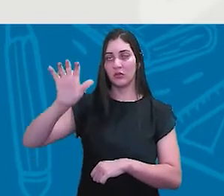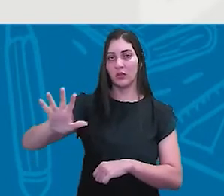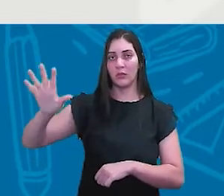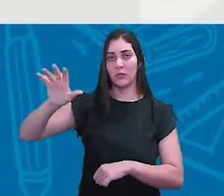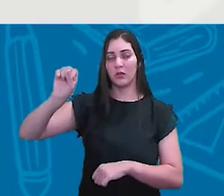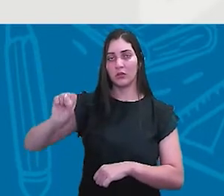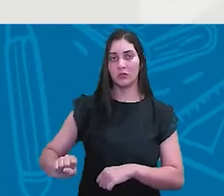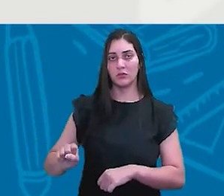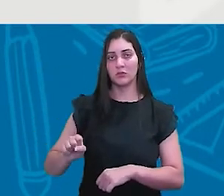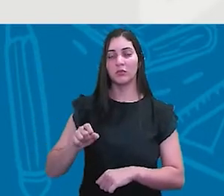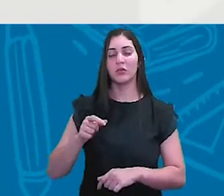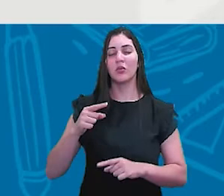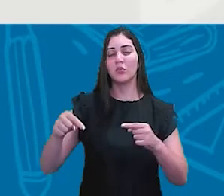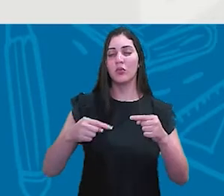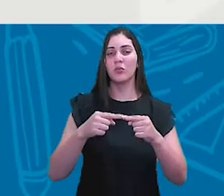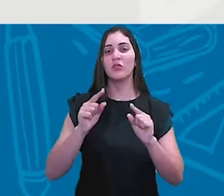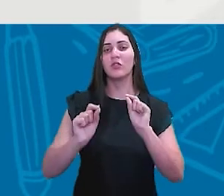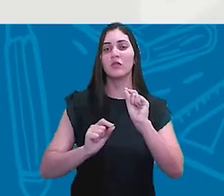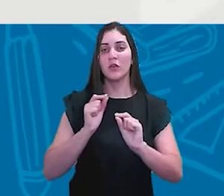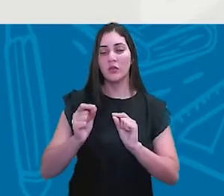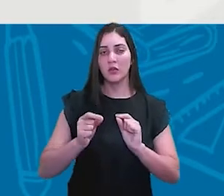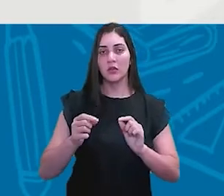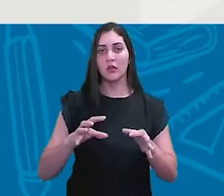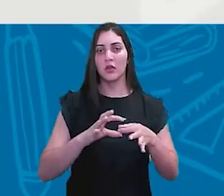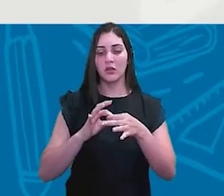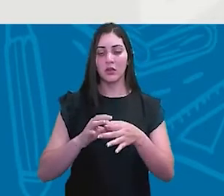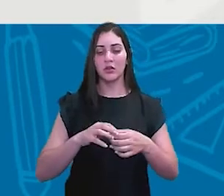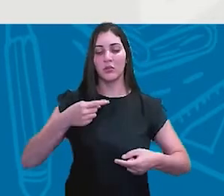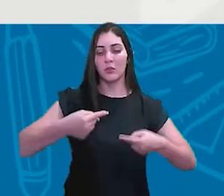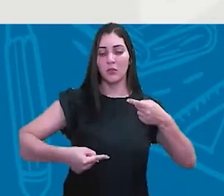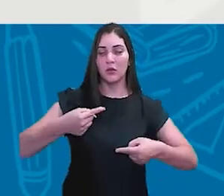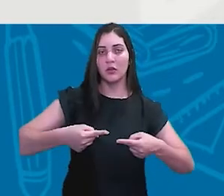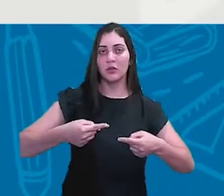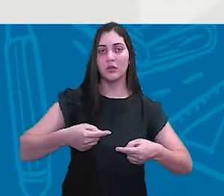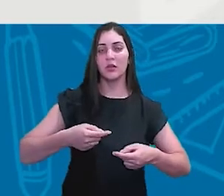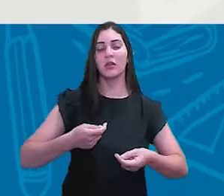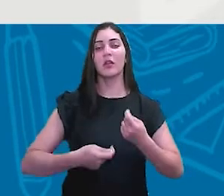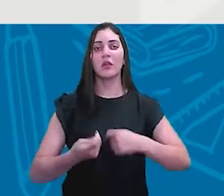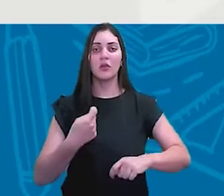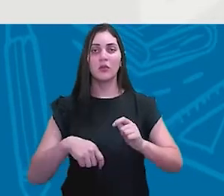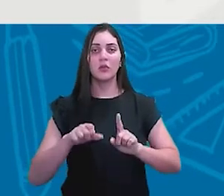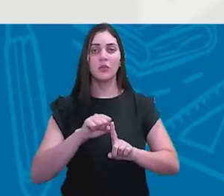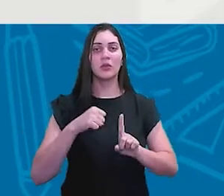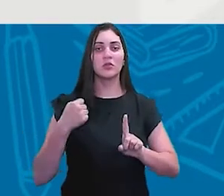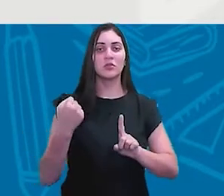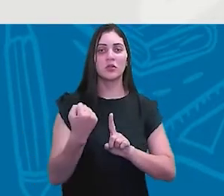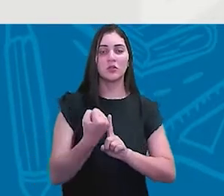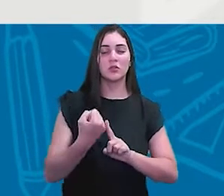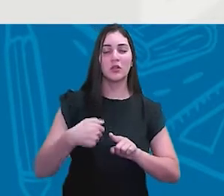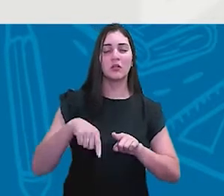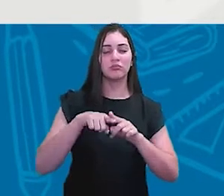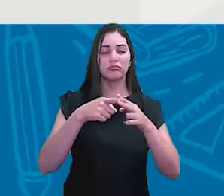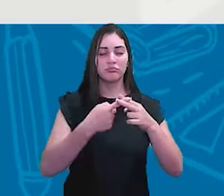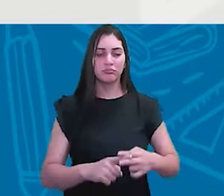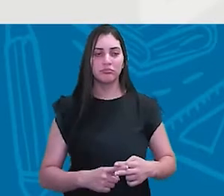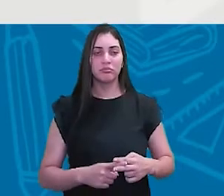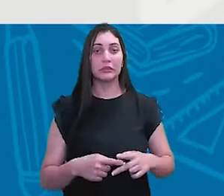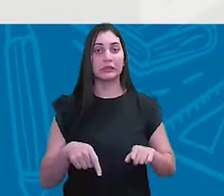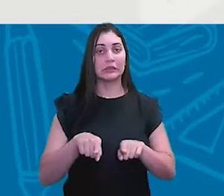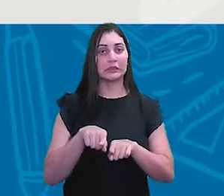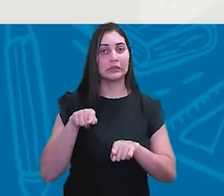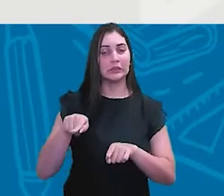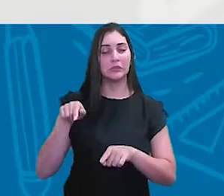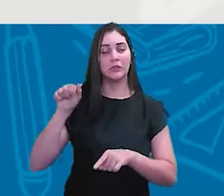a integração política, econômica, social e de infraestrutura. Também na América do